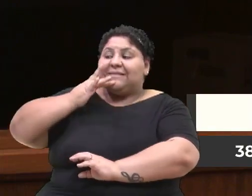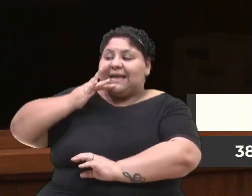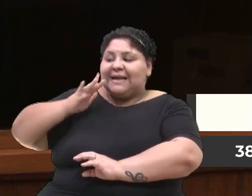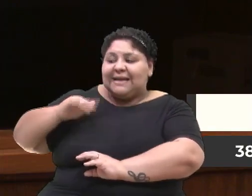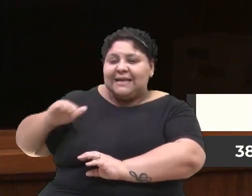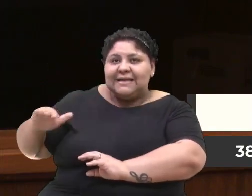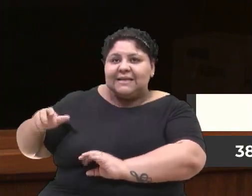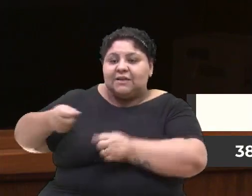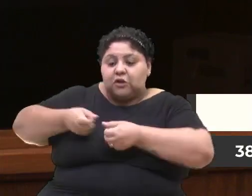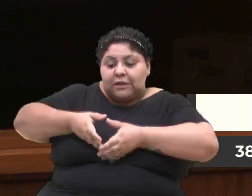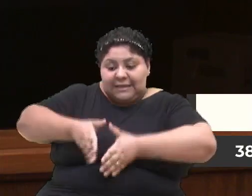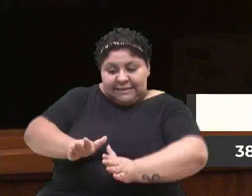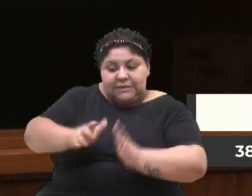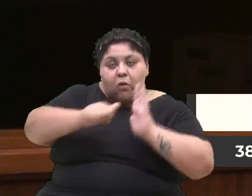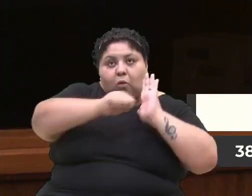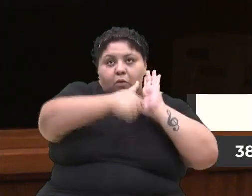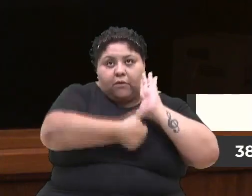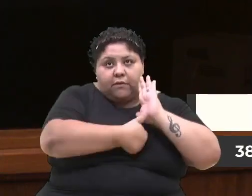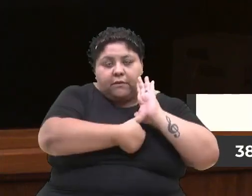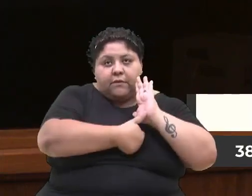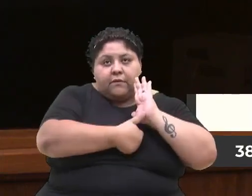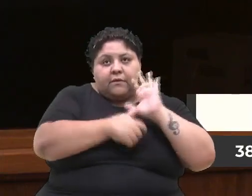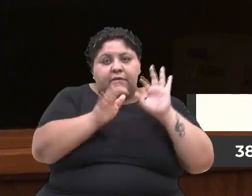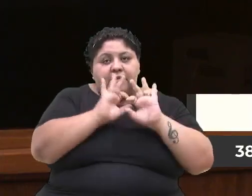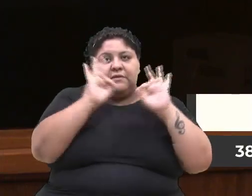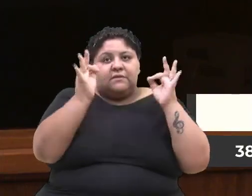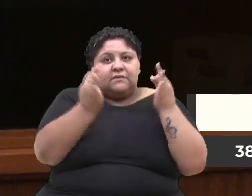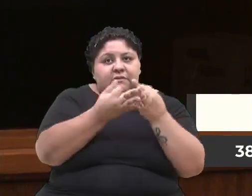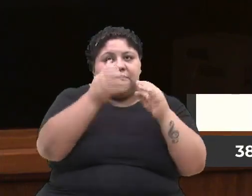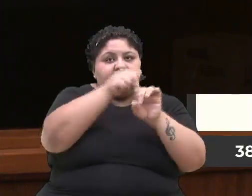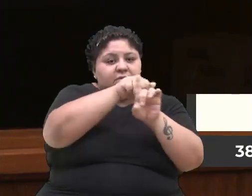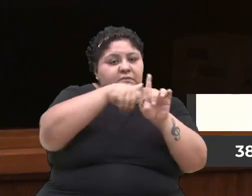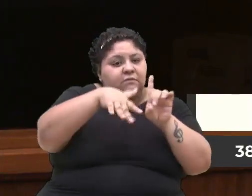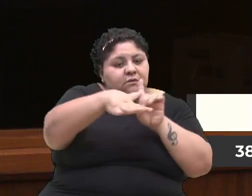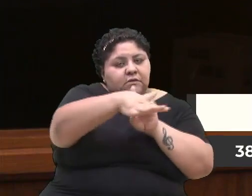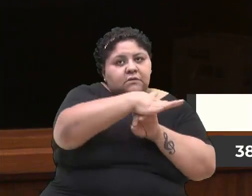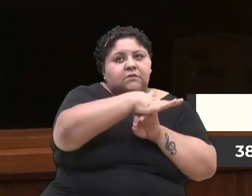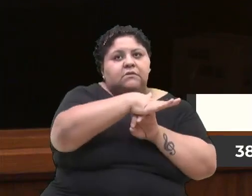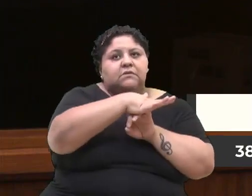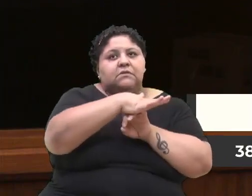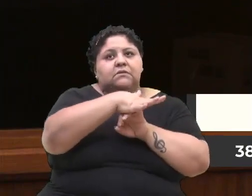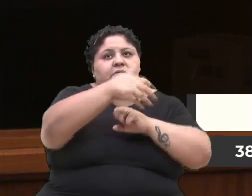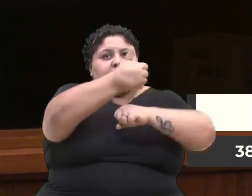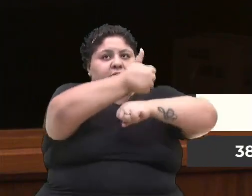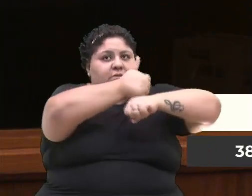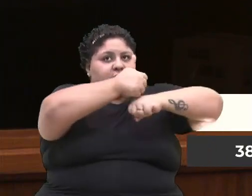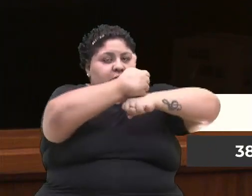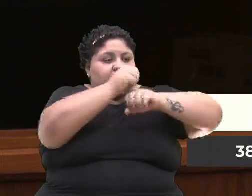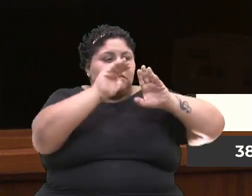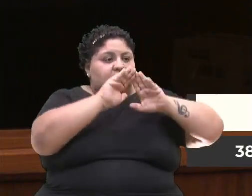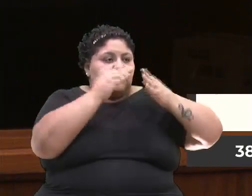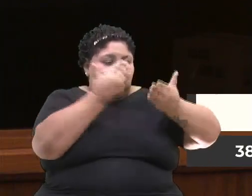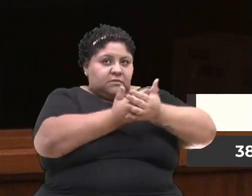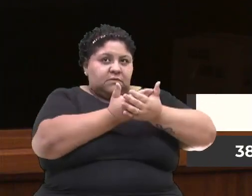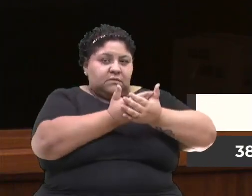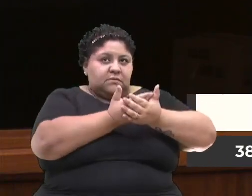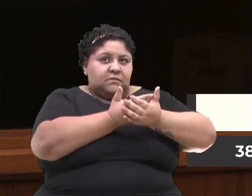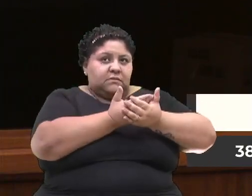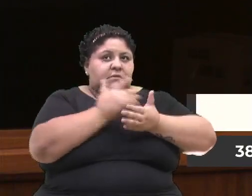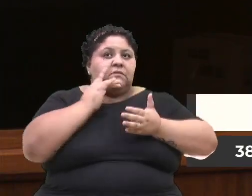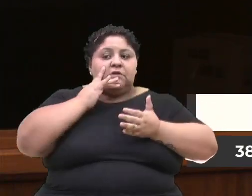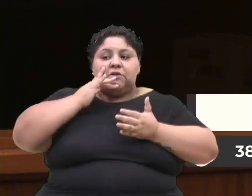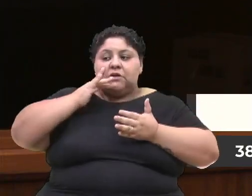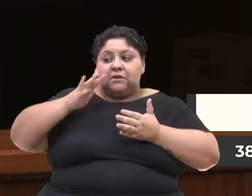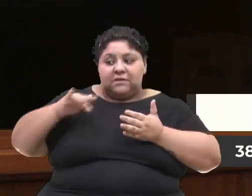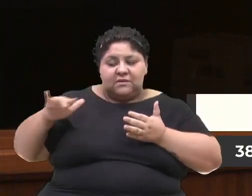que nasceu com esse problema, da família, da socialização, dos profissionais nas escolas onde essas crianças